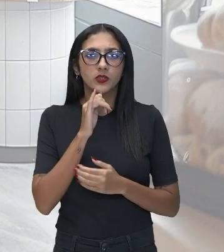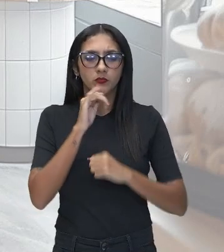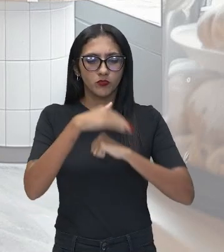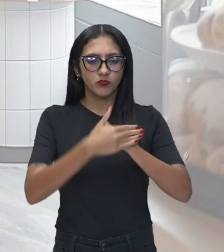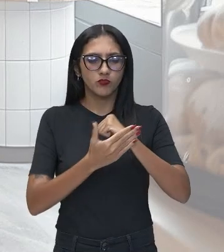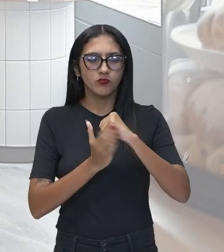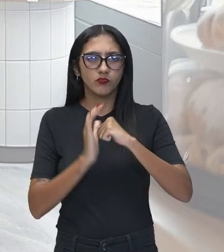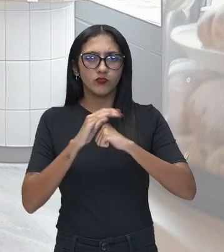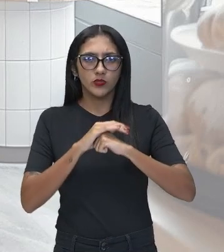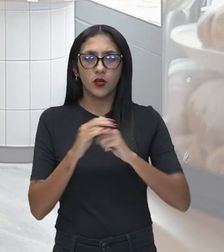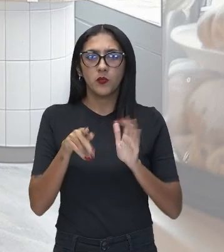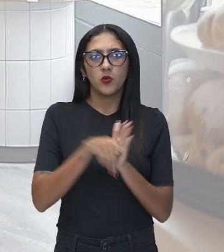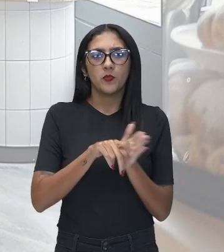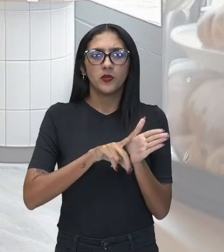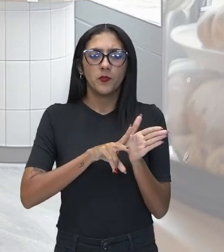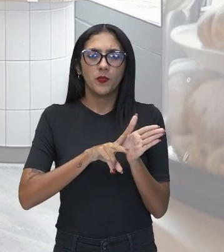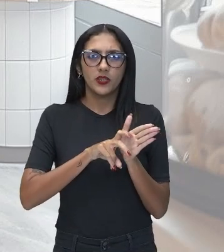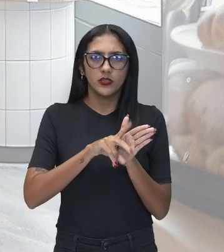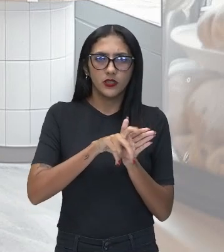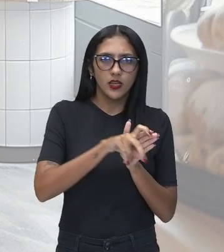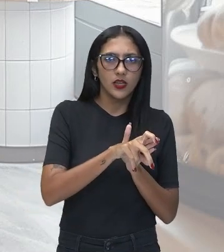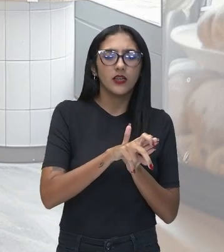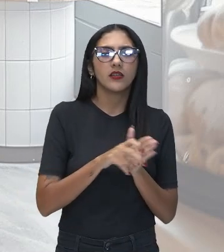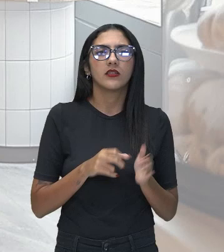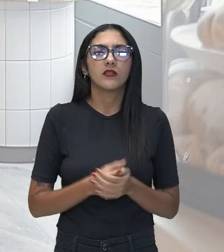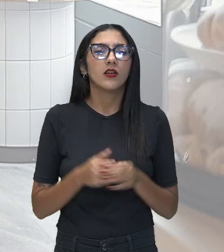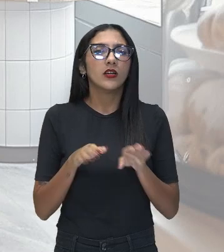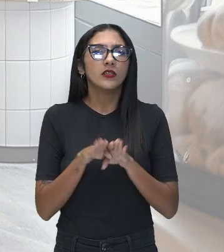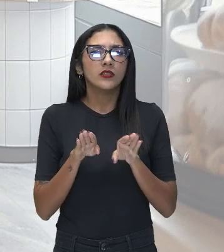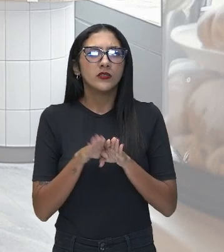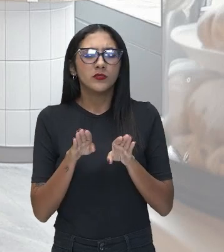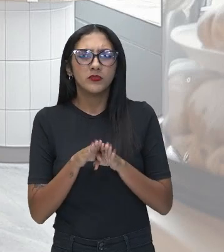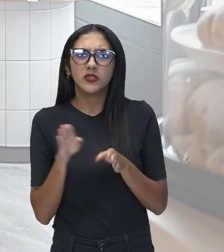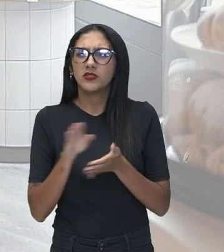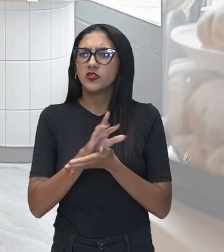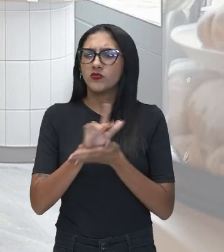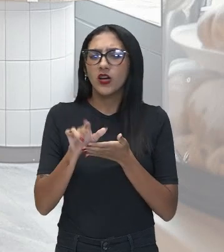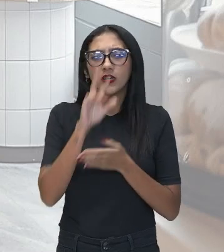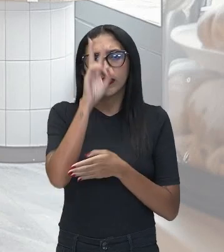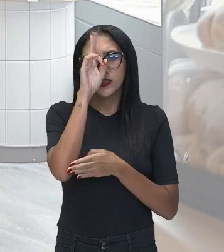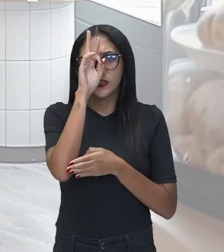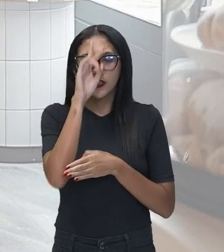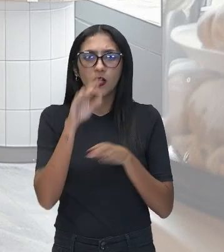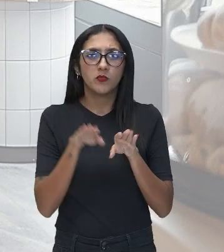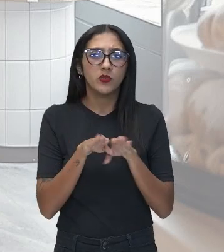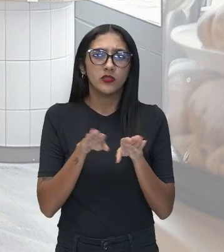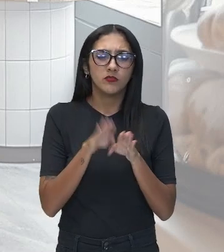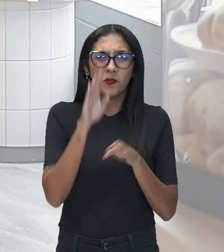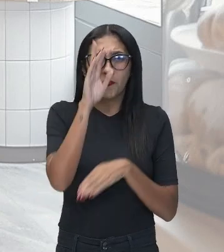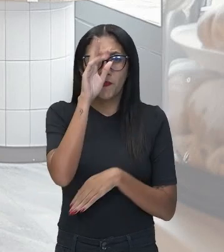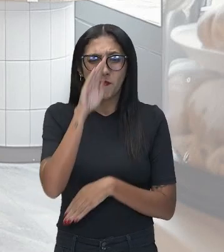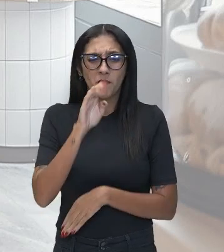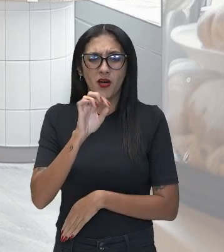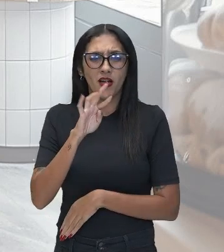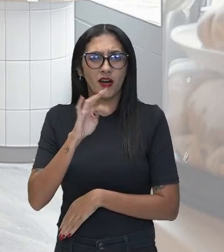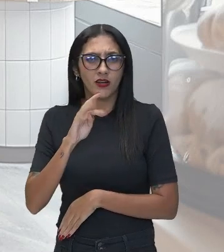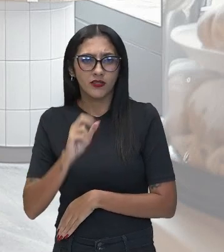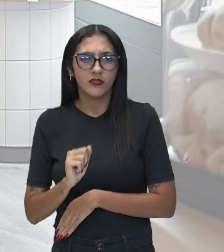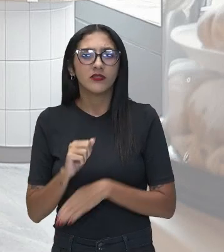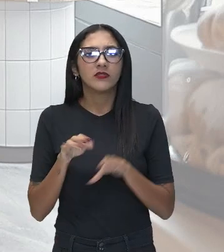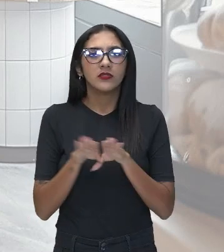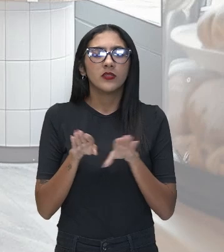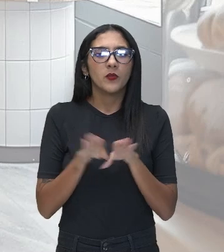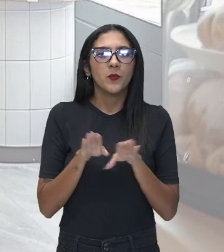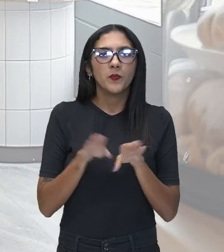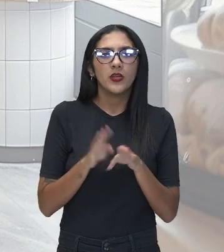de bactérias, do exoesqueleto de muitos insetos, como por exemplo a barata. Também na